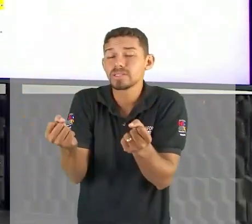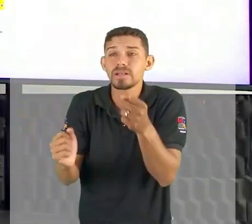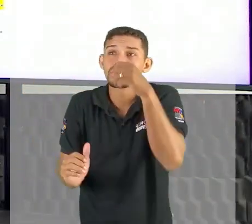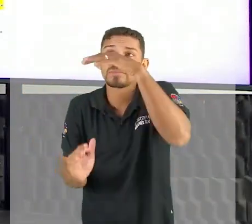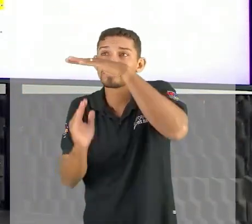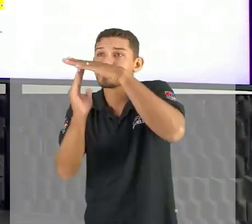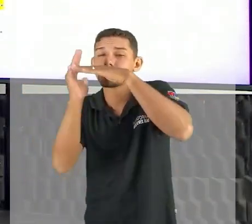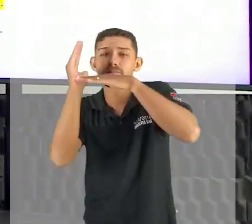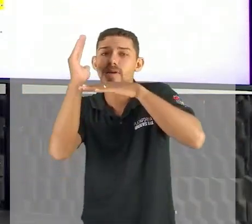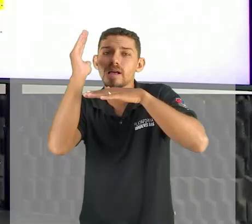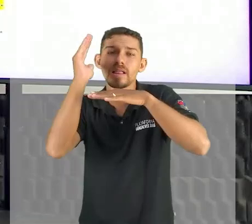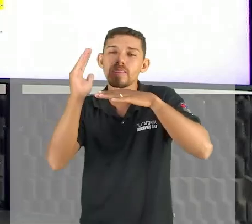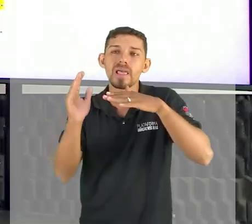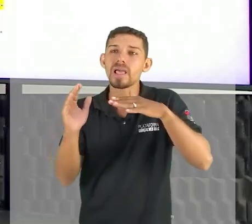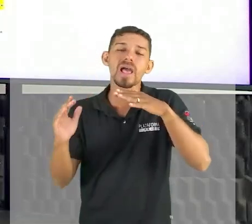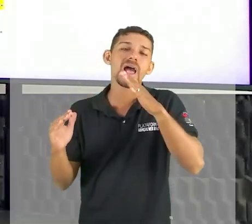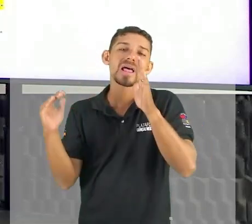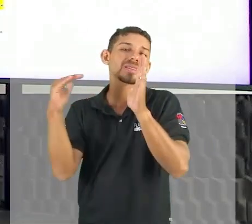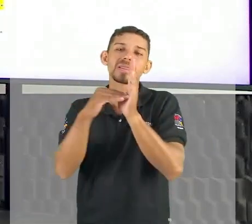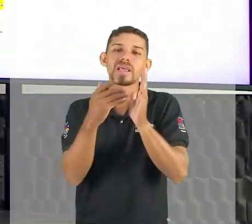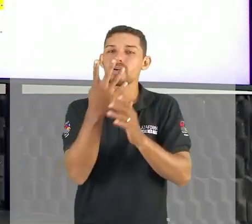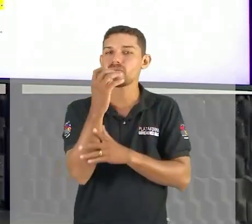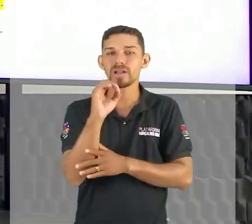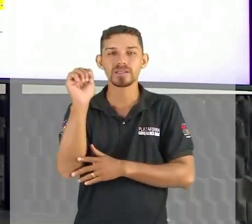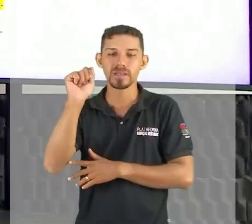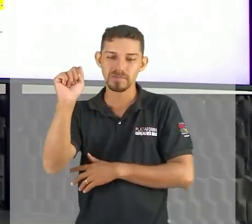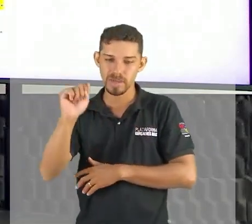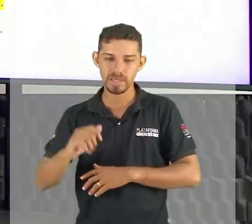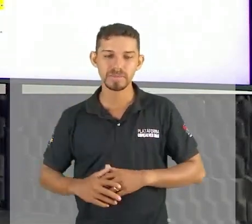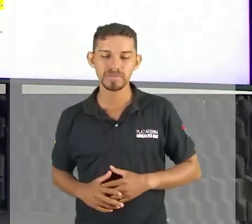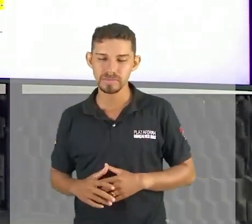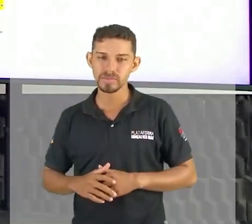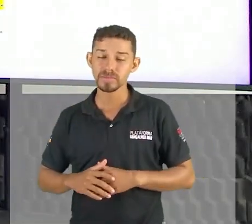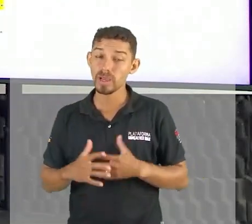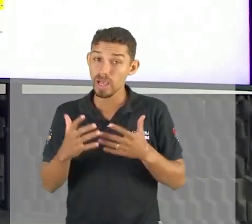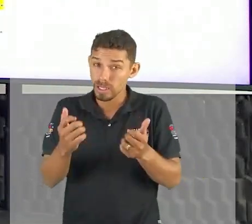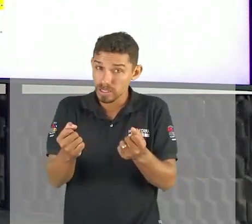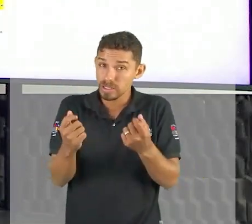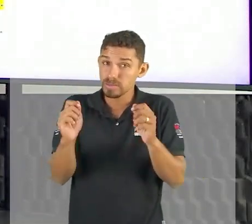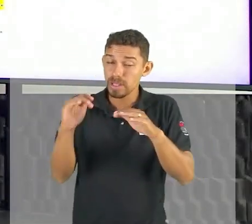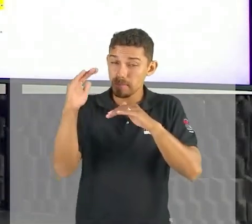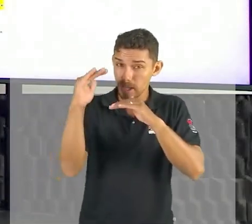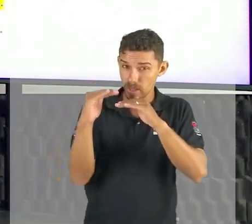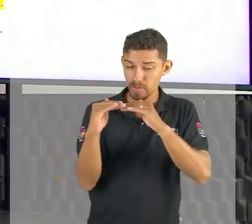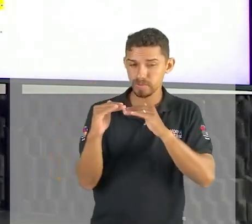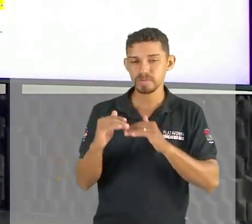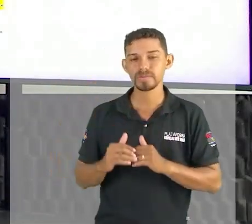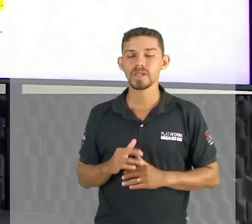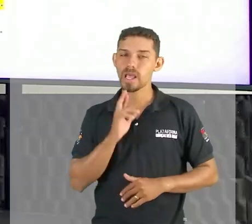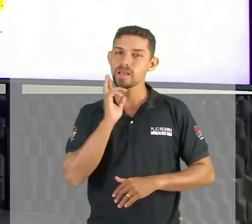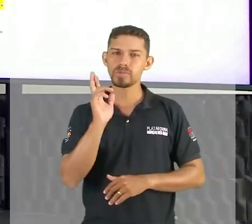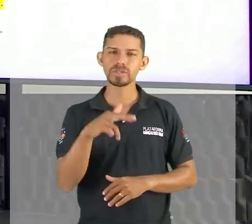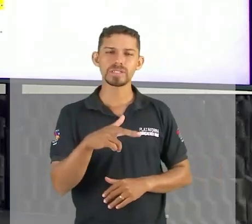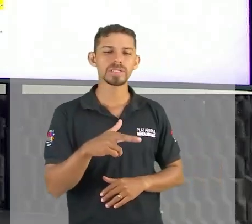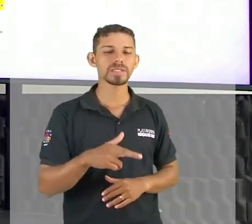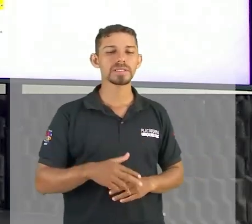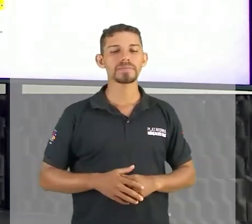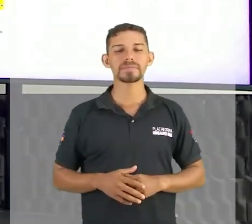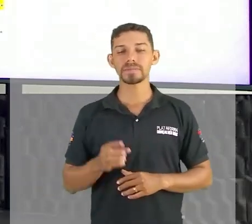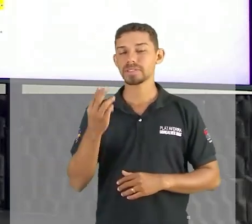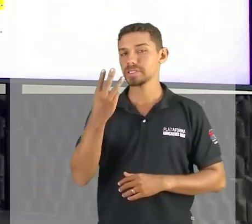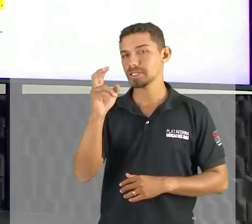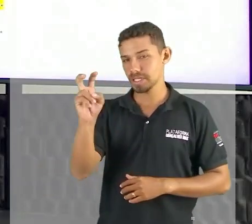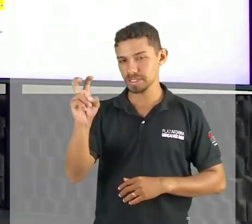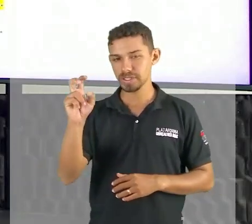passagem de corrente de até 40 Amp tá então a tolerância tem que ser menor resposta certa